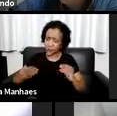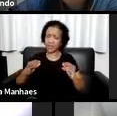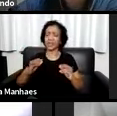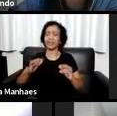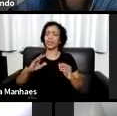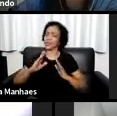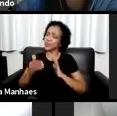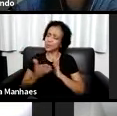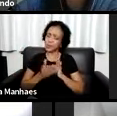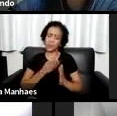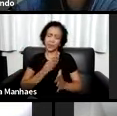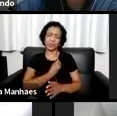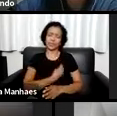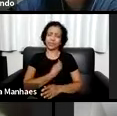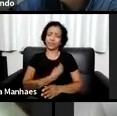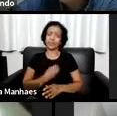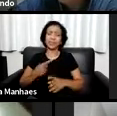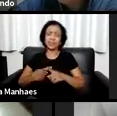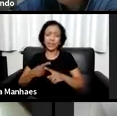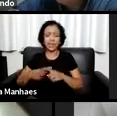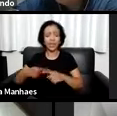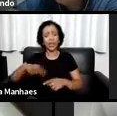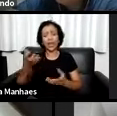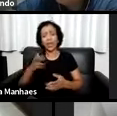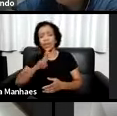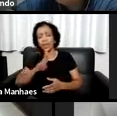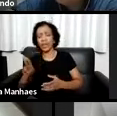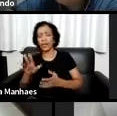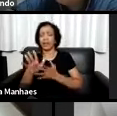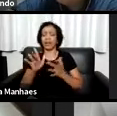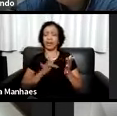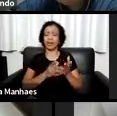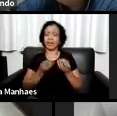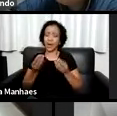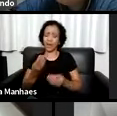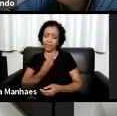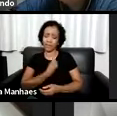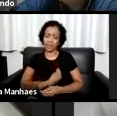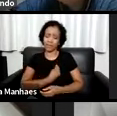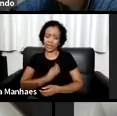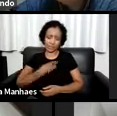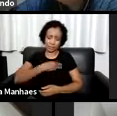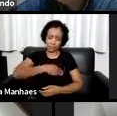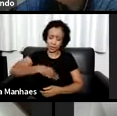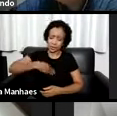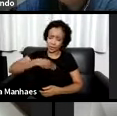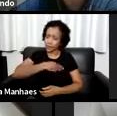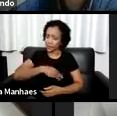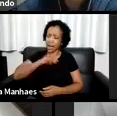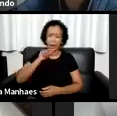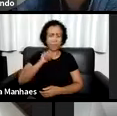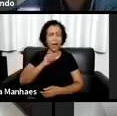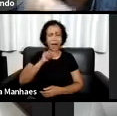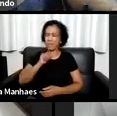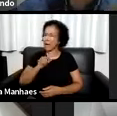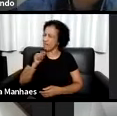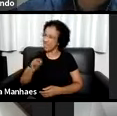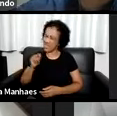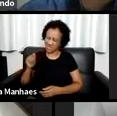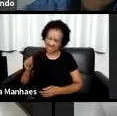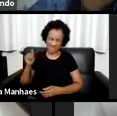de Jesus, nós queremos colocar a vida dos nossos missionários, as frentes missionárias em cada canto